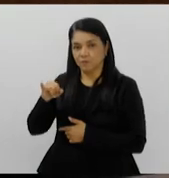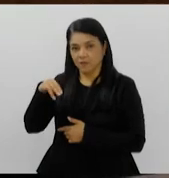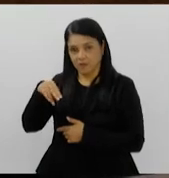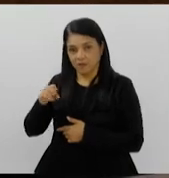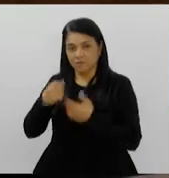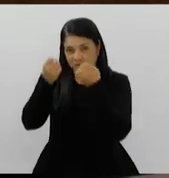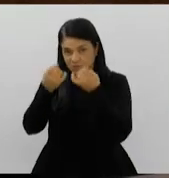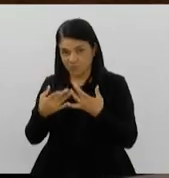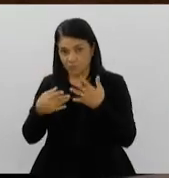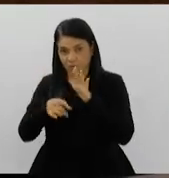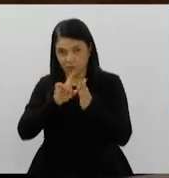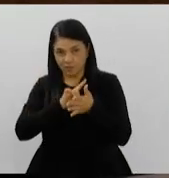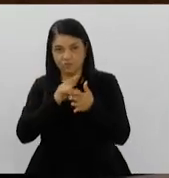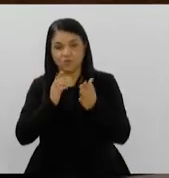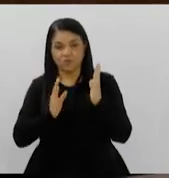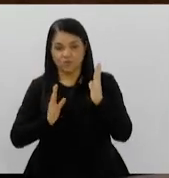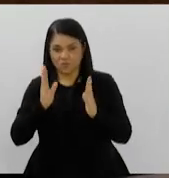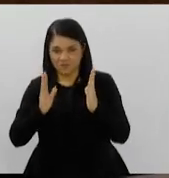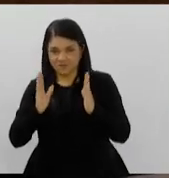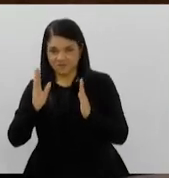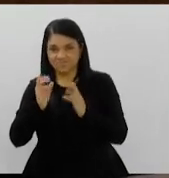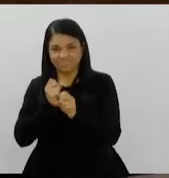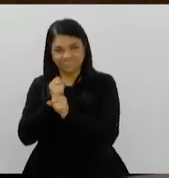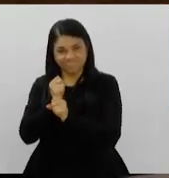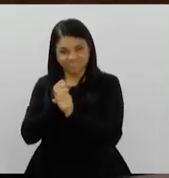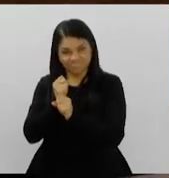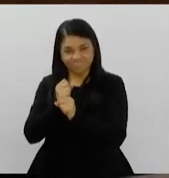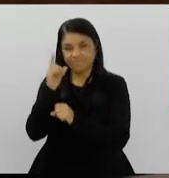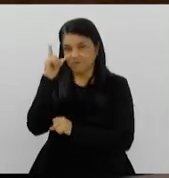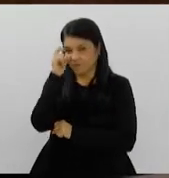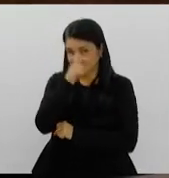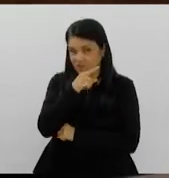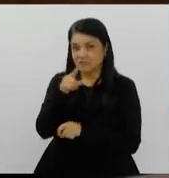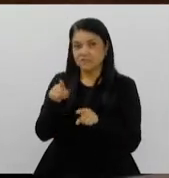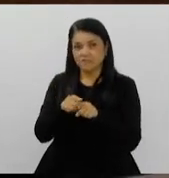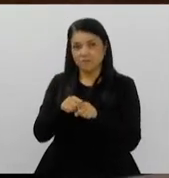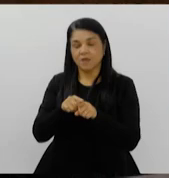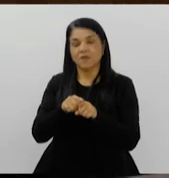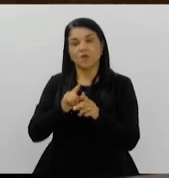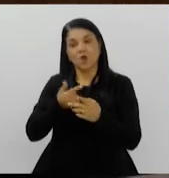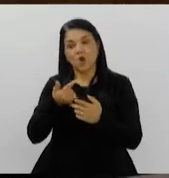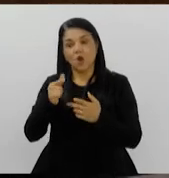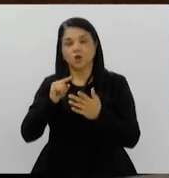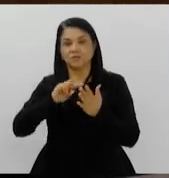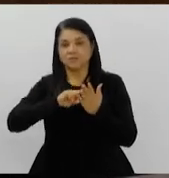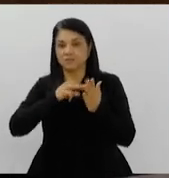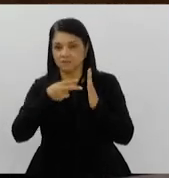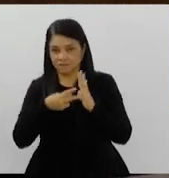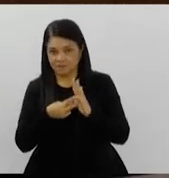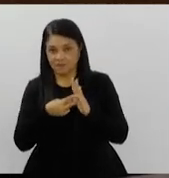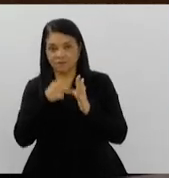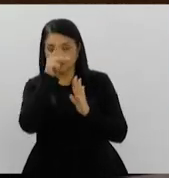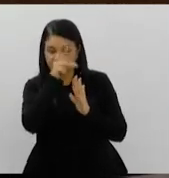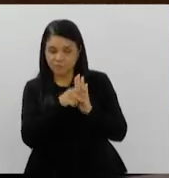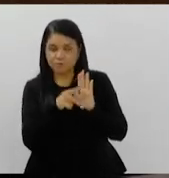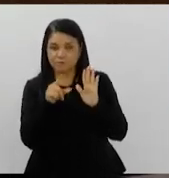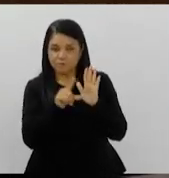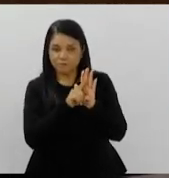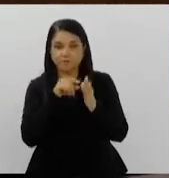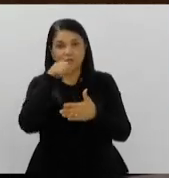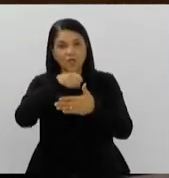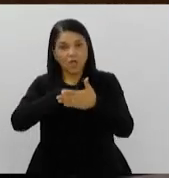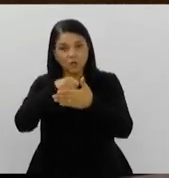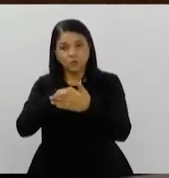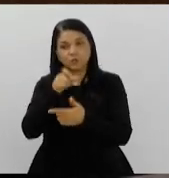sobre os anos de chumbo, eu queria dizer de um outro ressignificado que esse projeto e toda a luta de